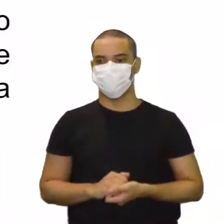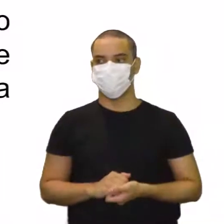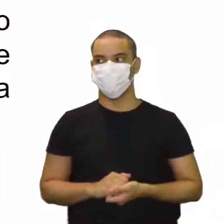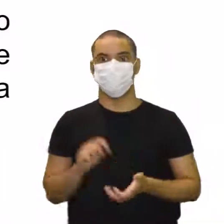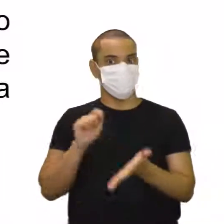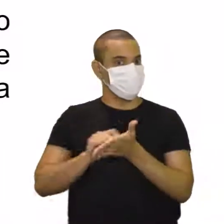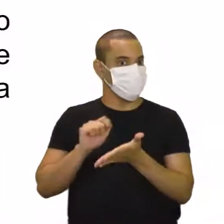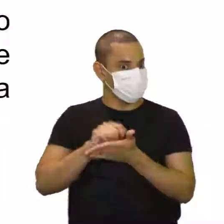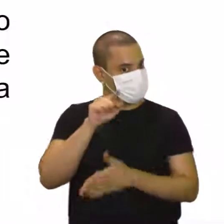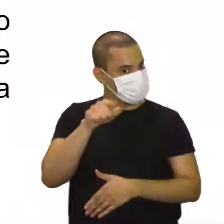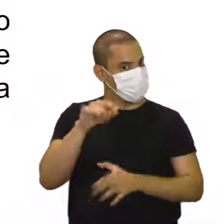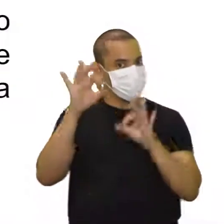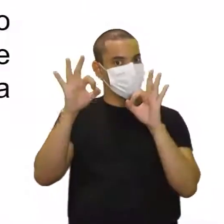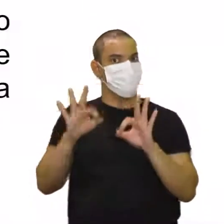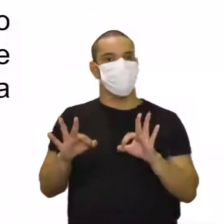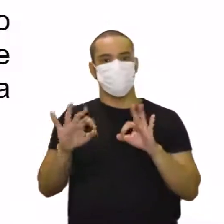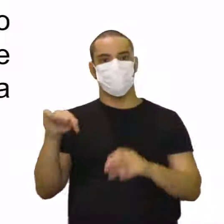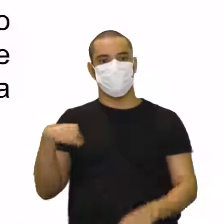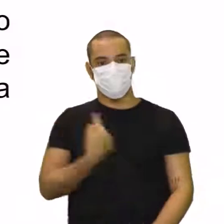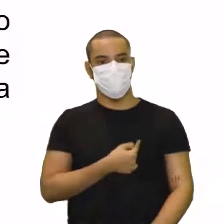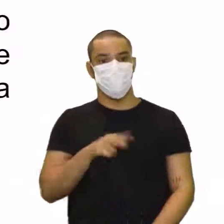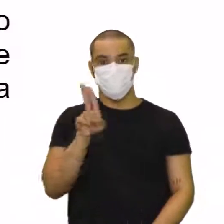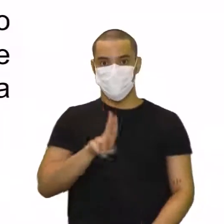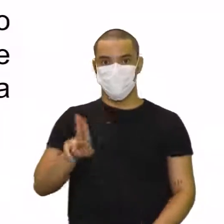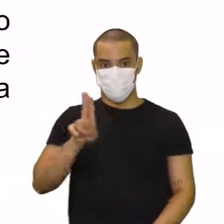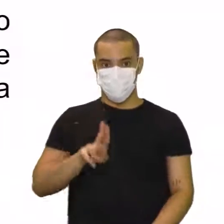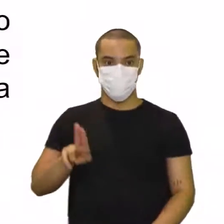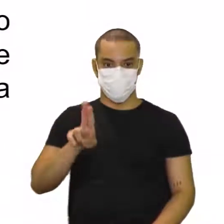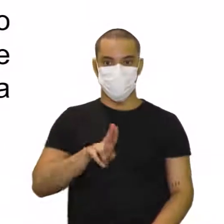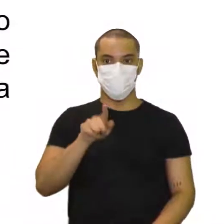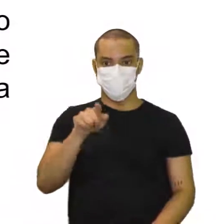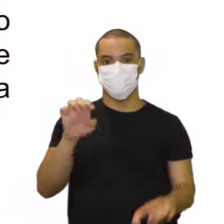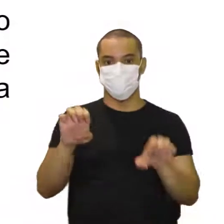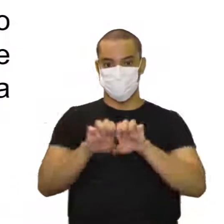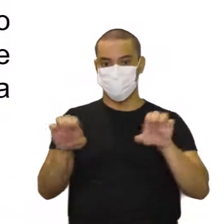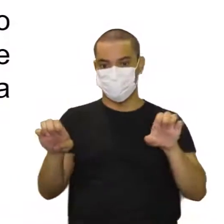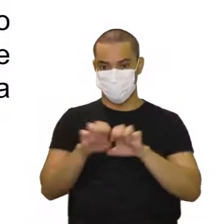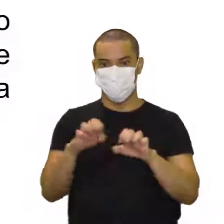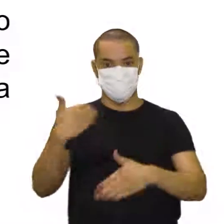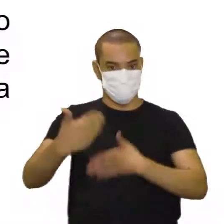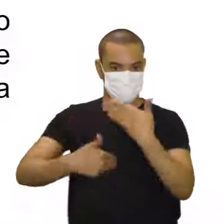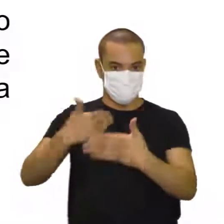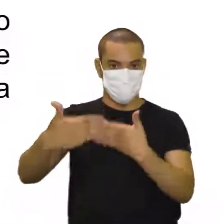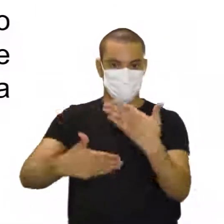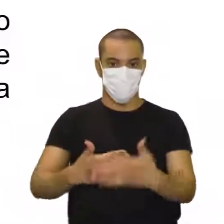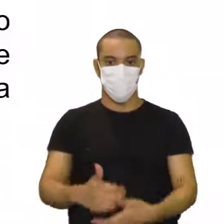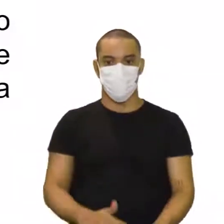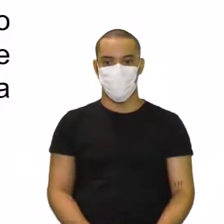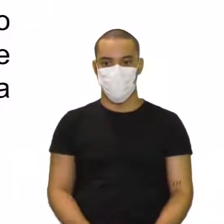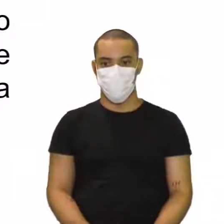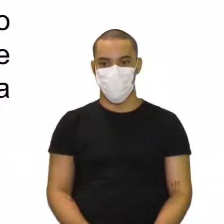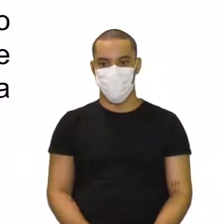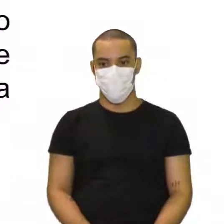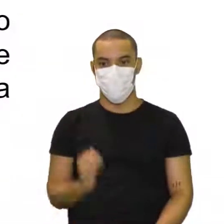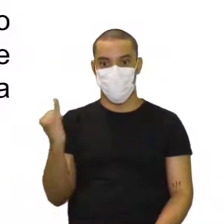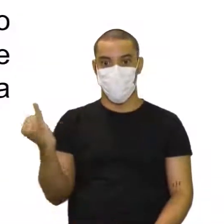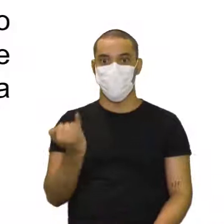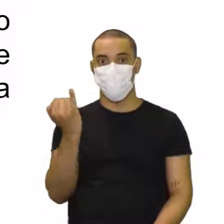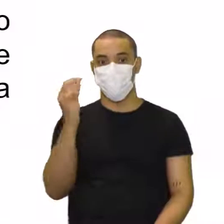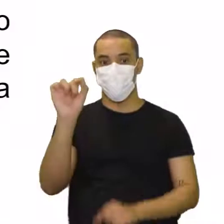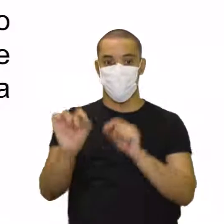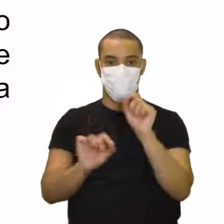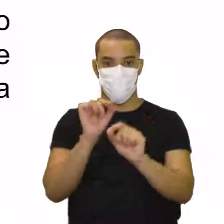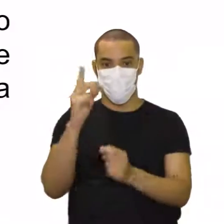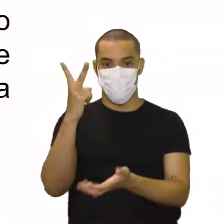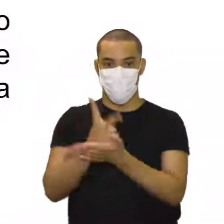Anota aí direitinho que nós vamos utilizar essas equações posteriormente, tá? O importante é sempre